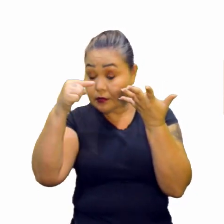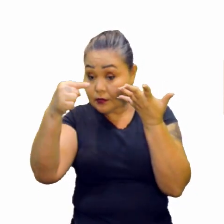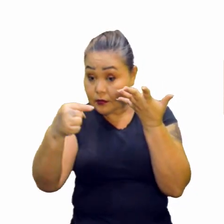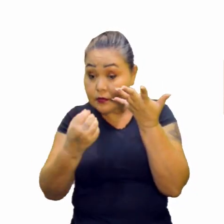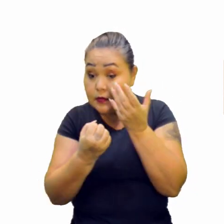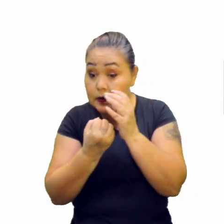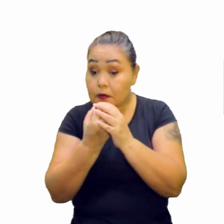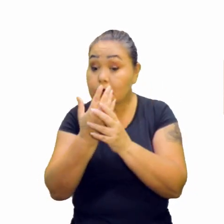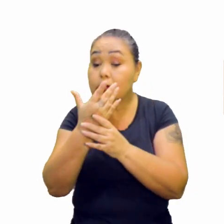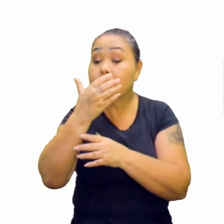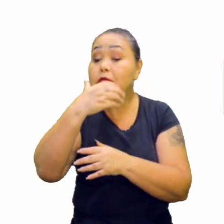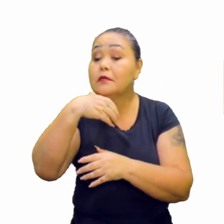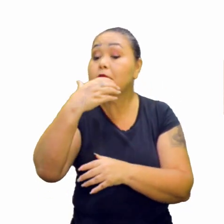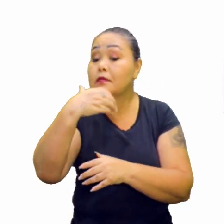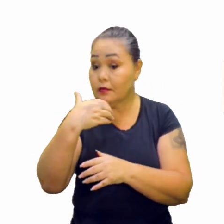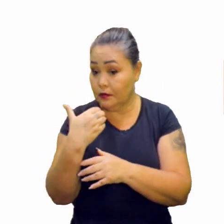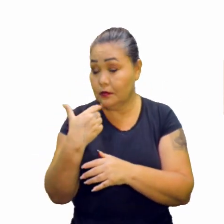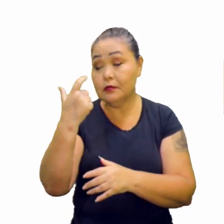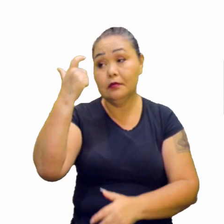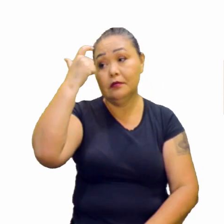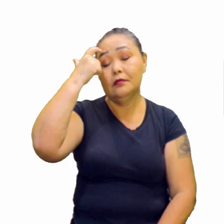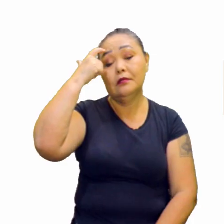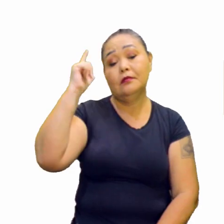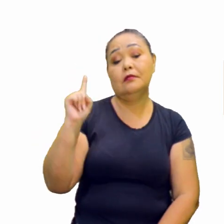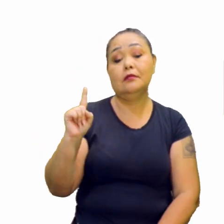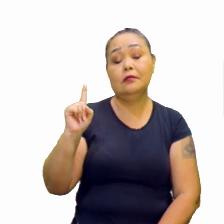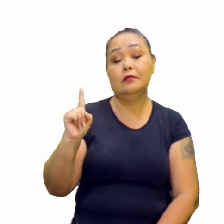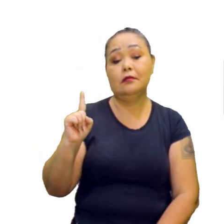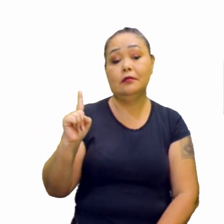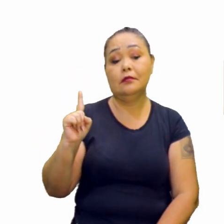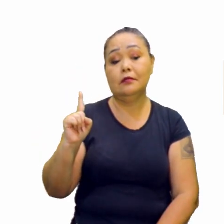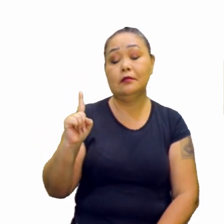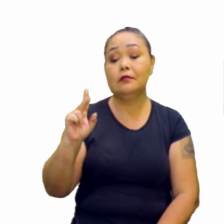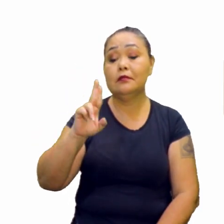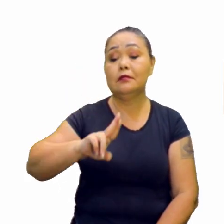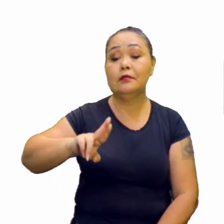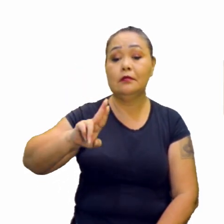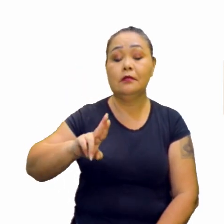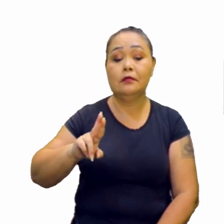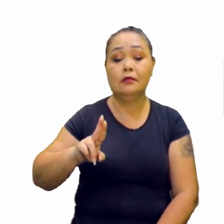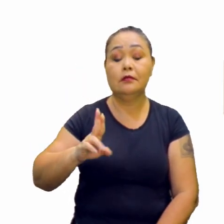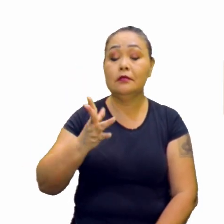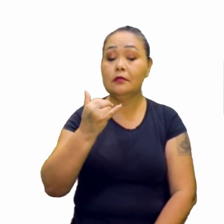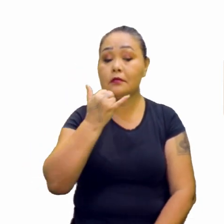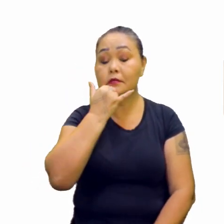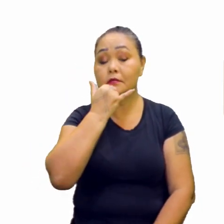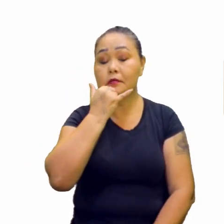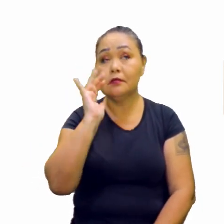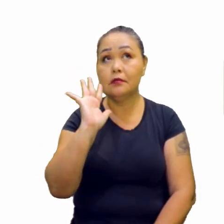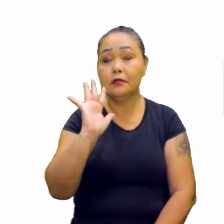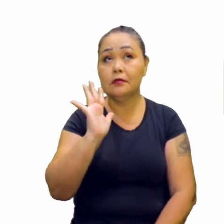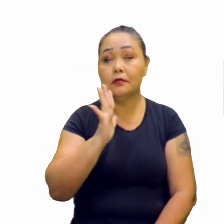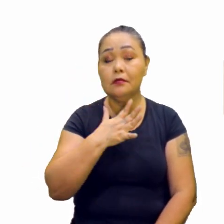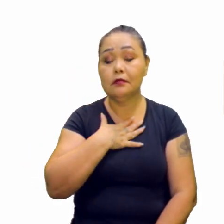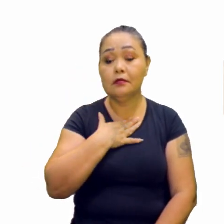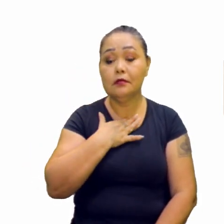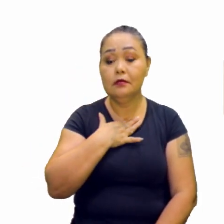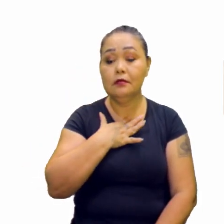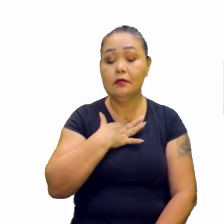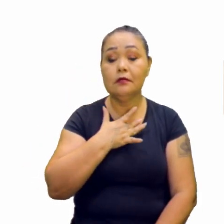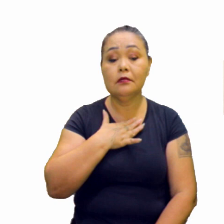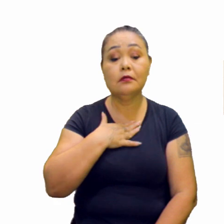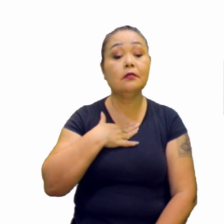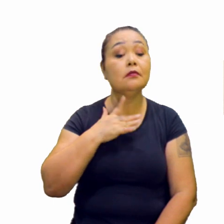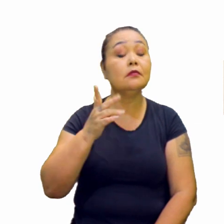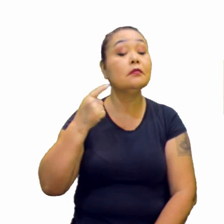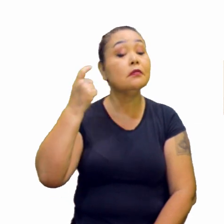pensar, tá? Que quando a gente utiliza... Desculpa. Nós temos que pensar que quando